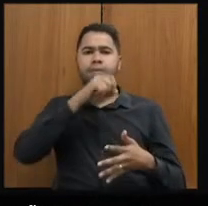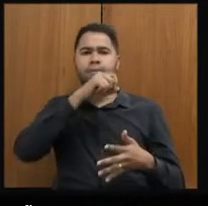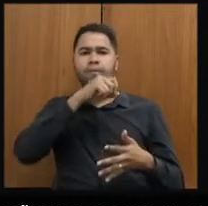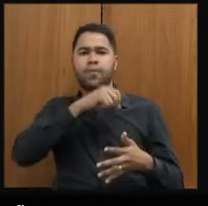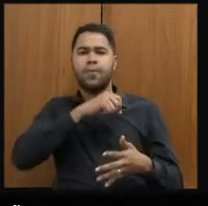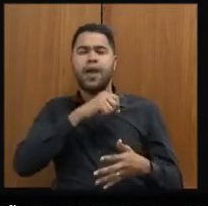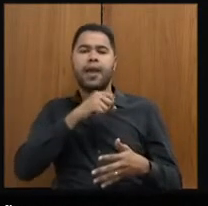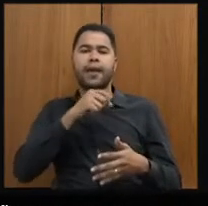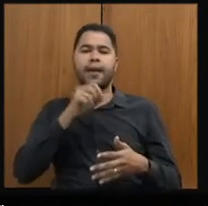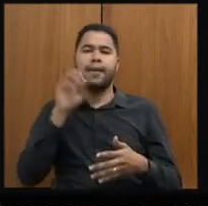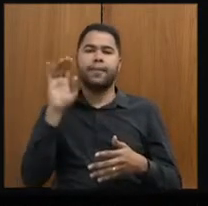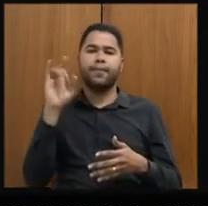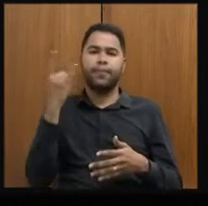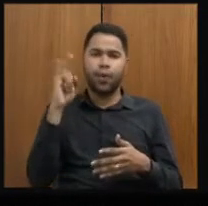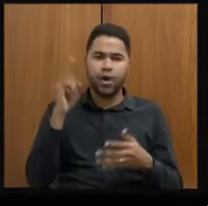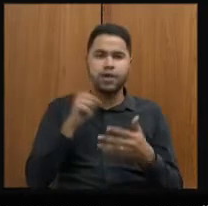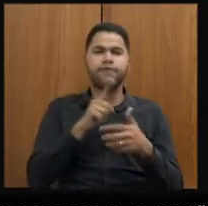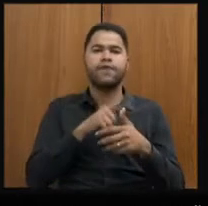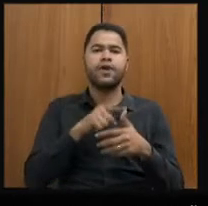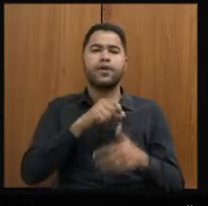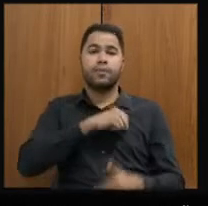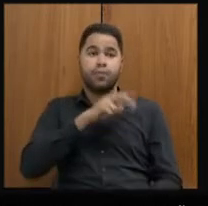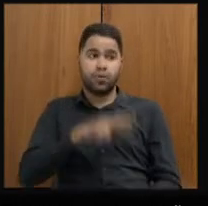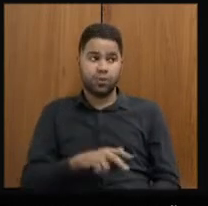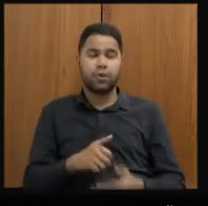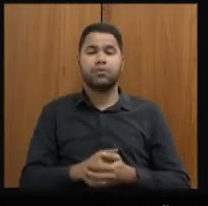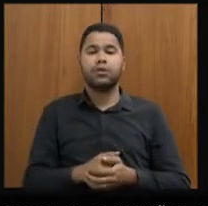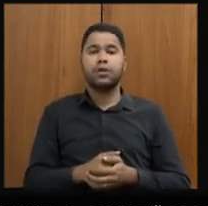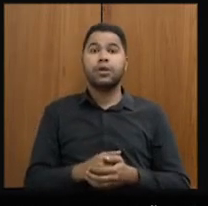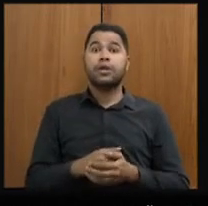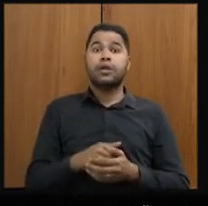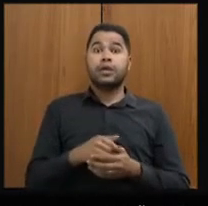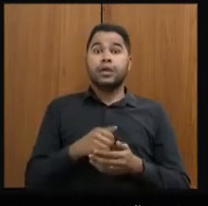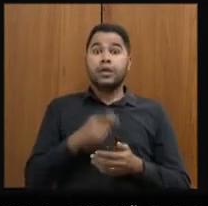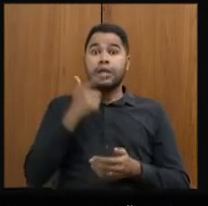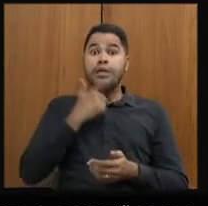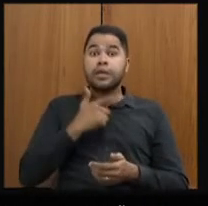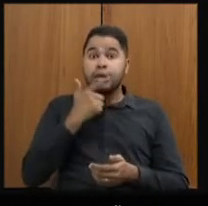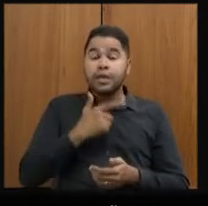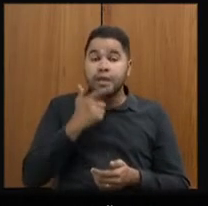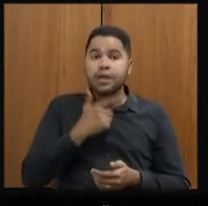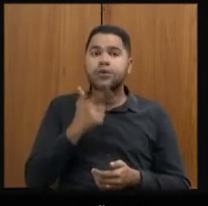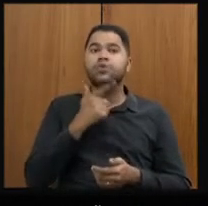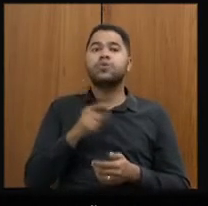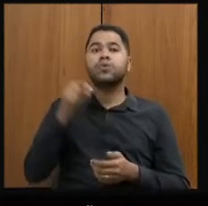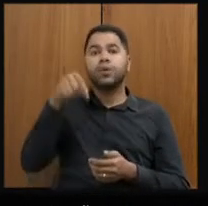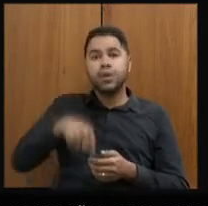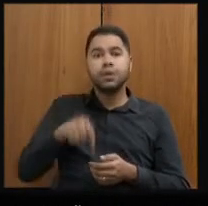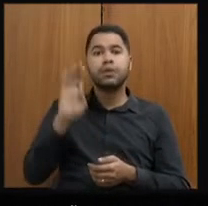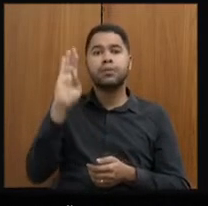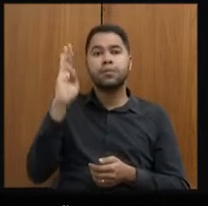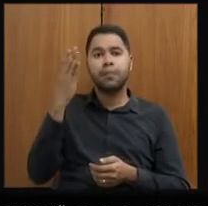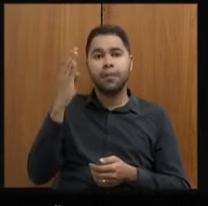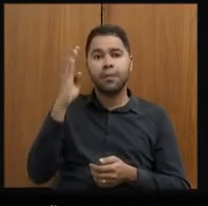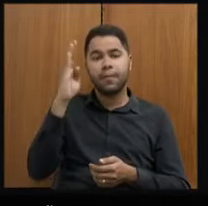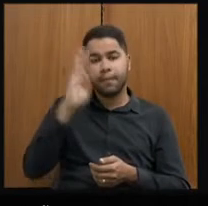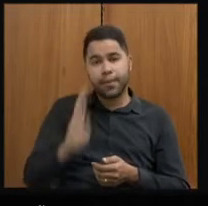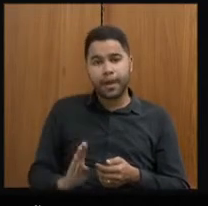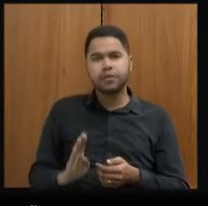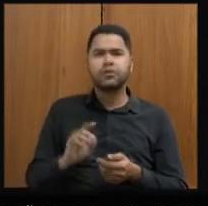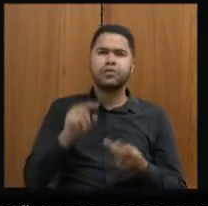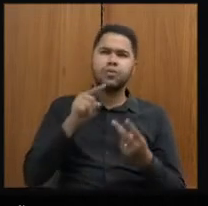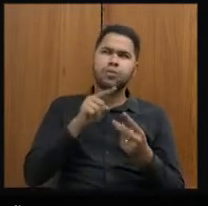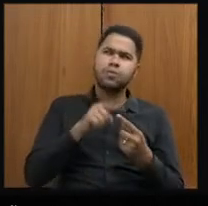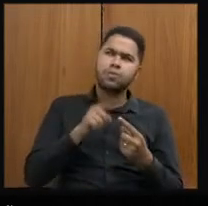verdade nós tivemos aí mais da metade desses Queijos dessa espoquei Brasil aqui de Minas